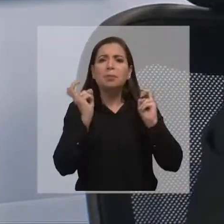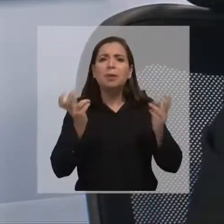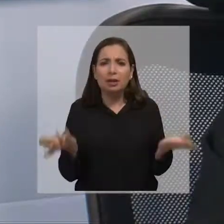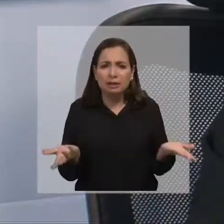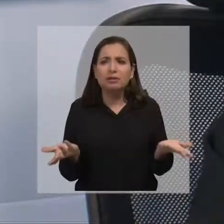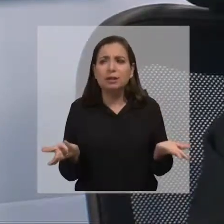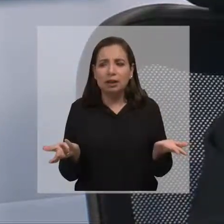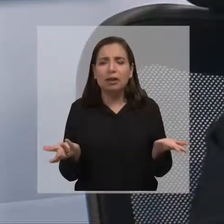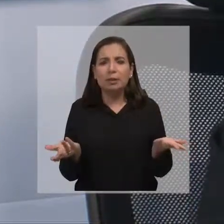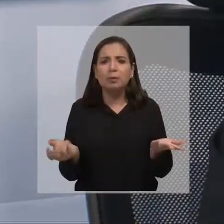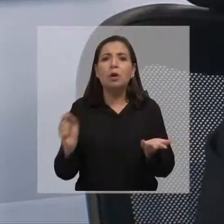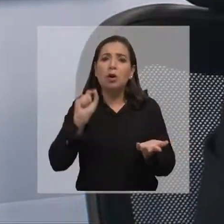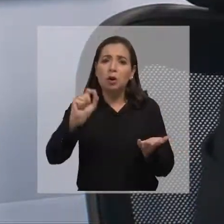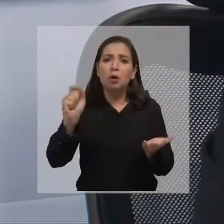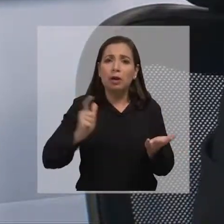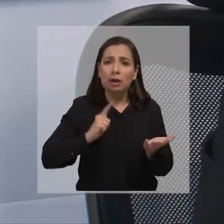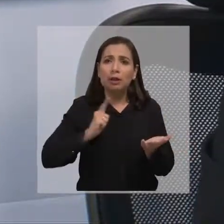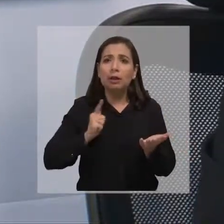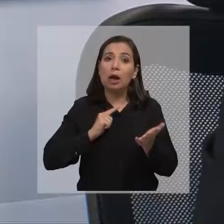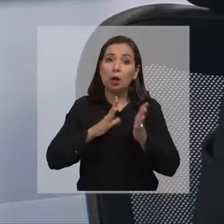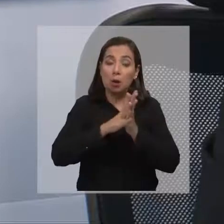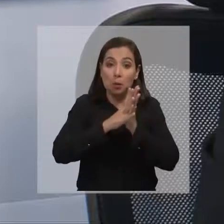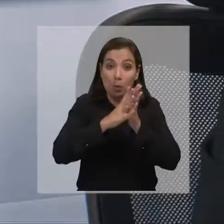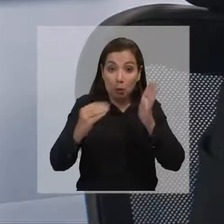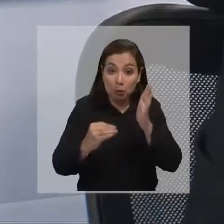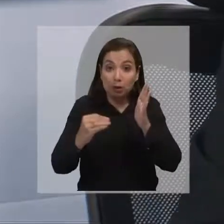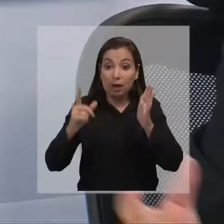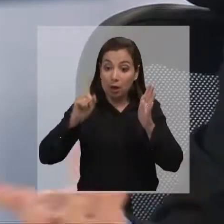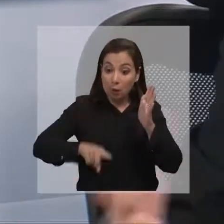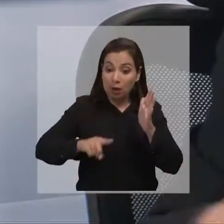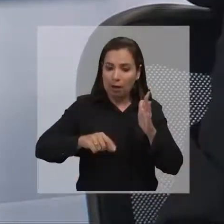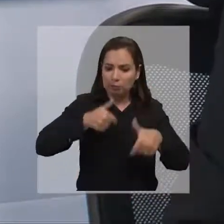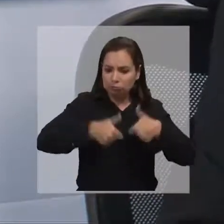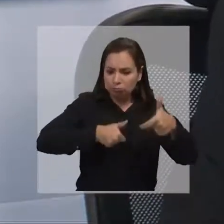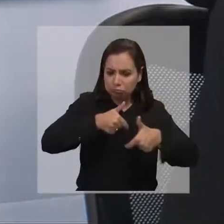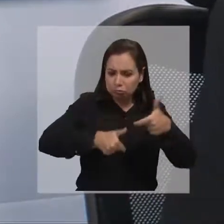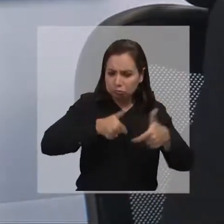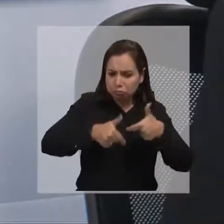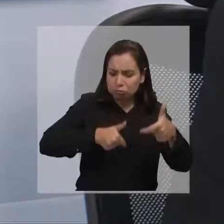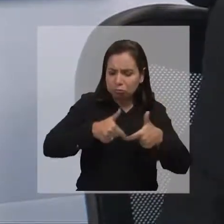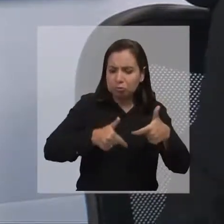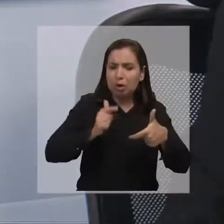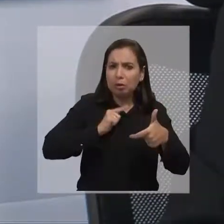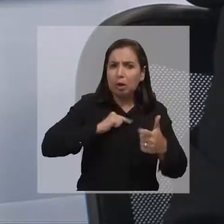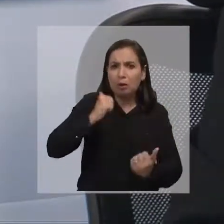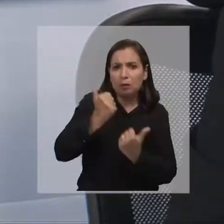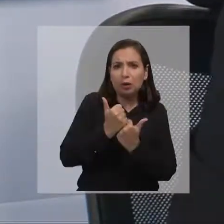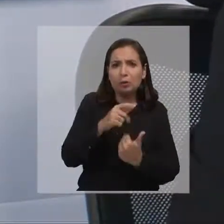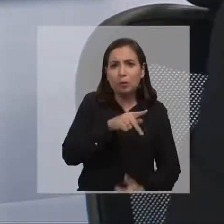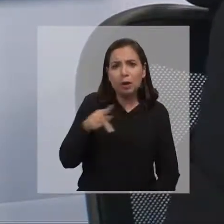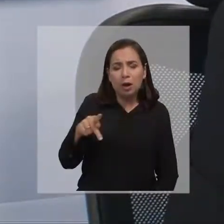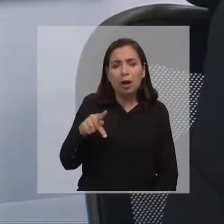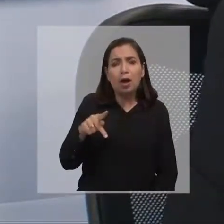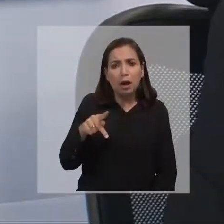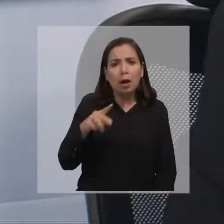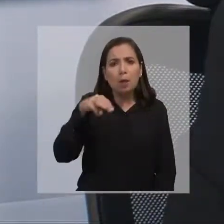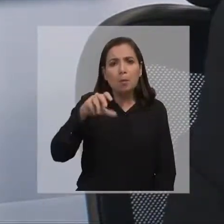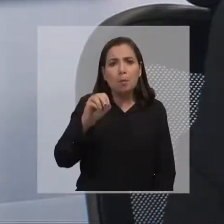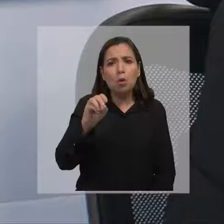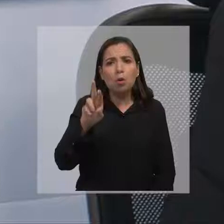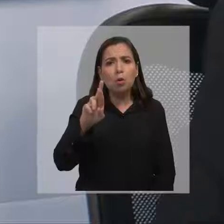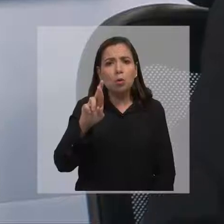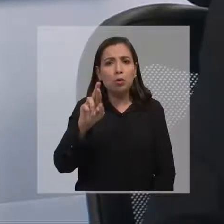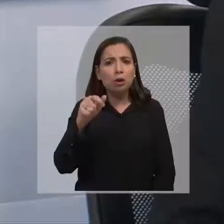como modelo administrativo eficiente o vice-presidente Hamilton Mourão. O vice-presidente Hamilton Mourão teve